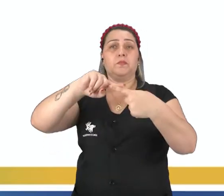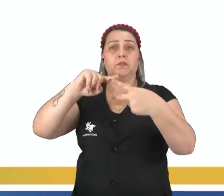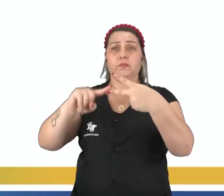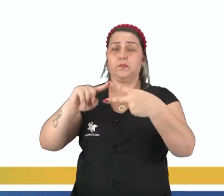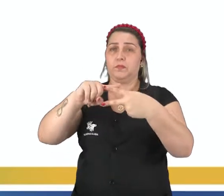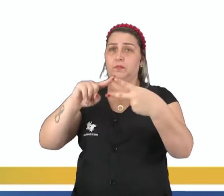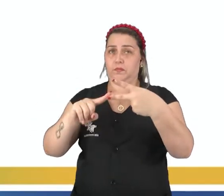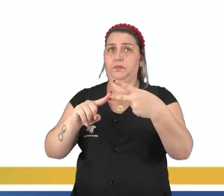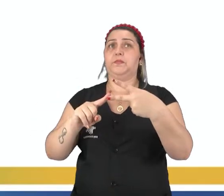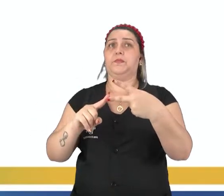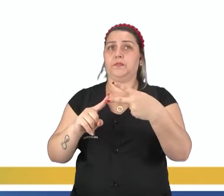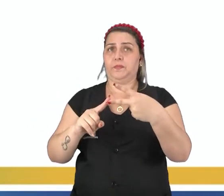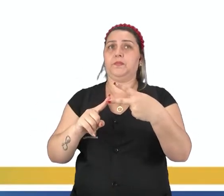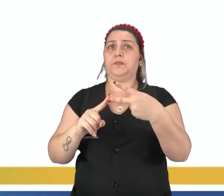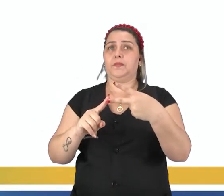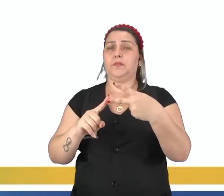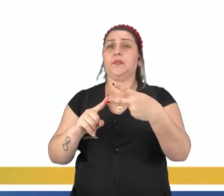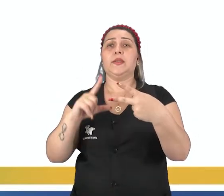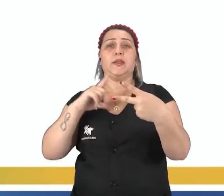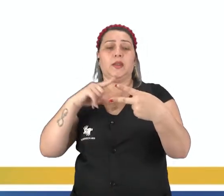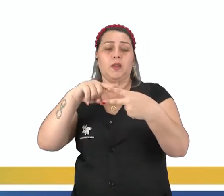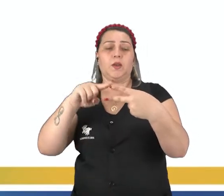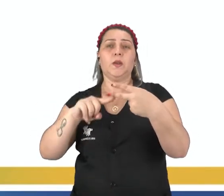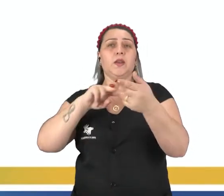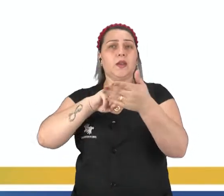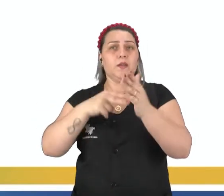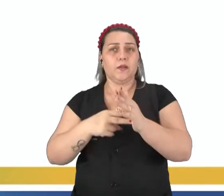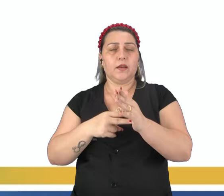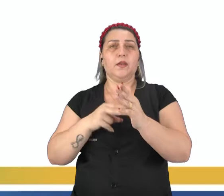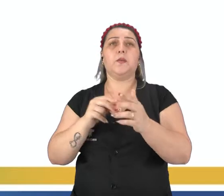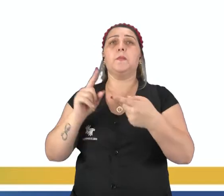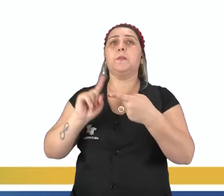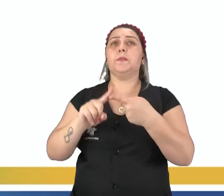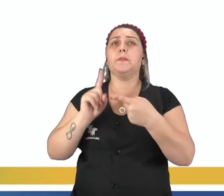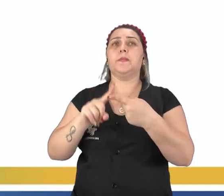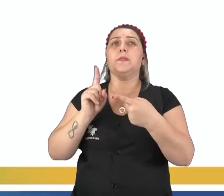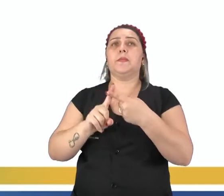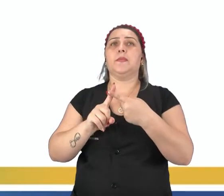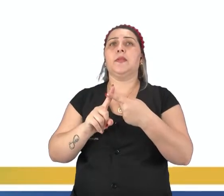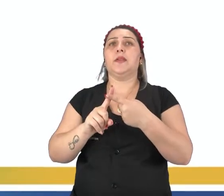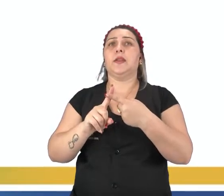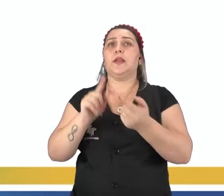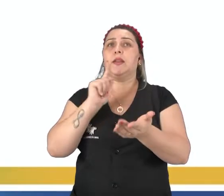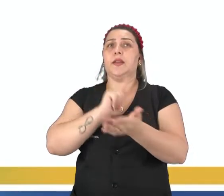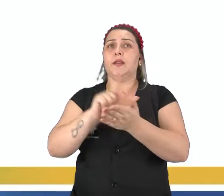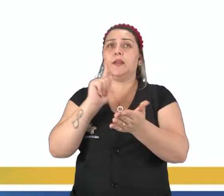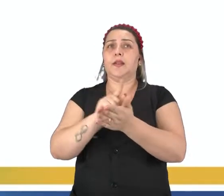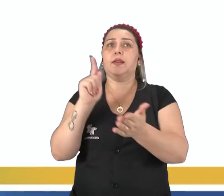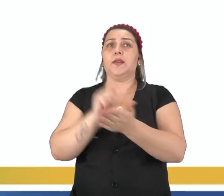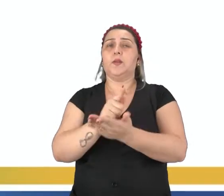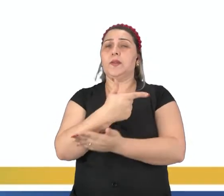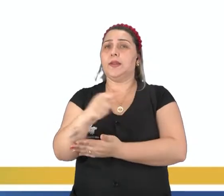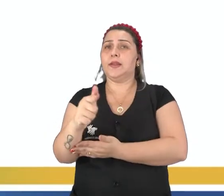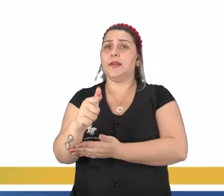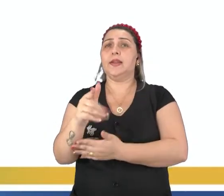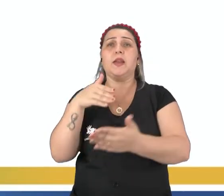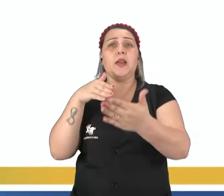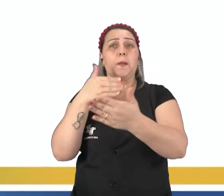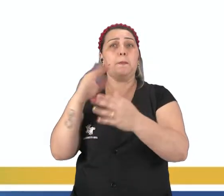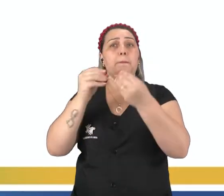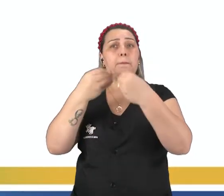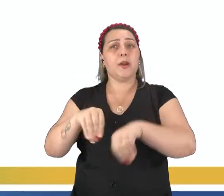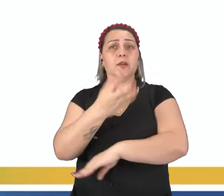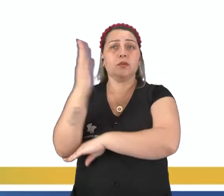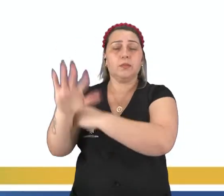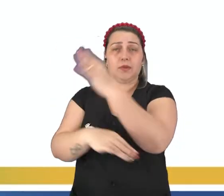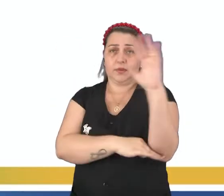trabalhado sobre dois vieses, né? Ou seja, tem dois sentidos, tá? O primeiro sentido é energia limpa é aquela que não tem nenhum impacto